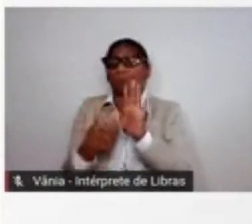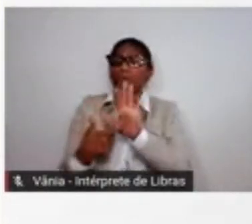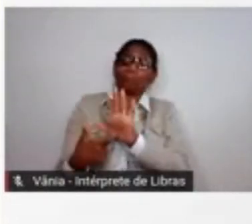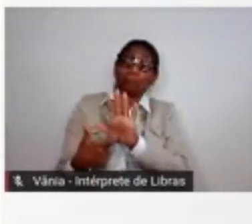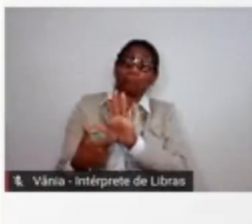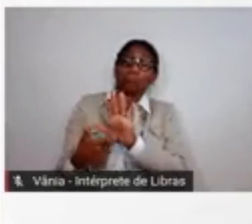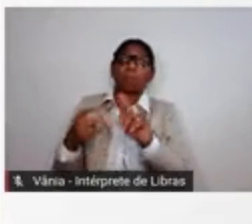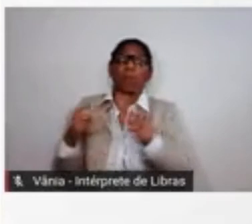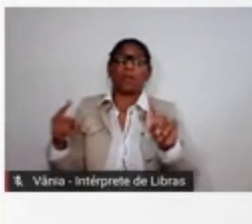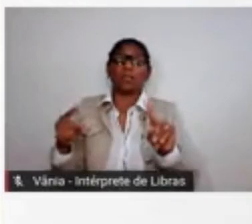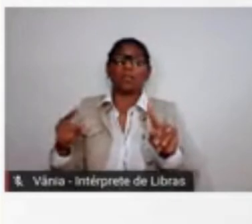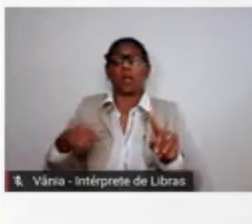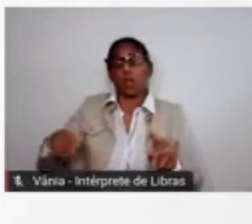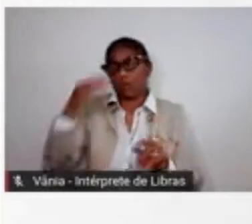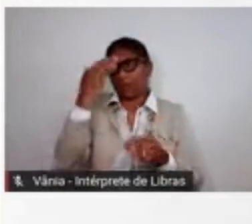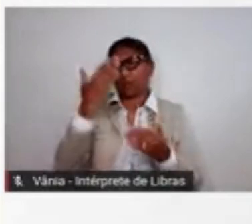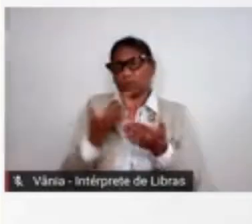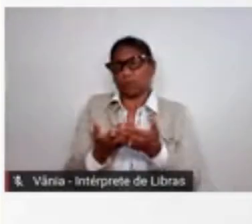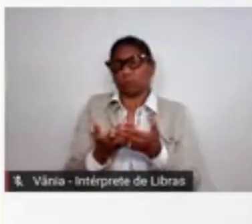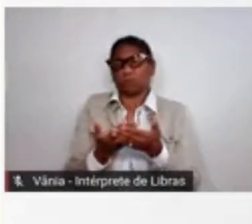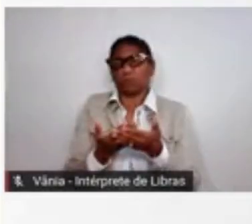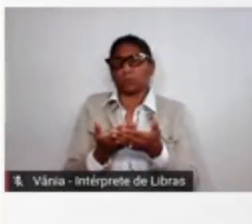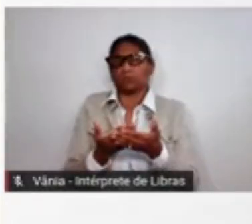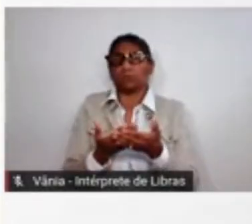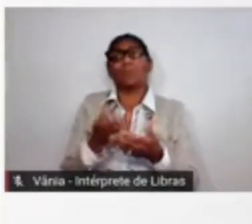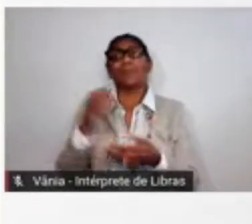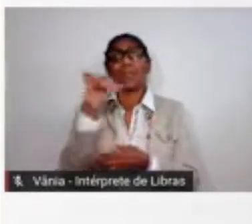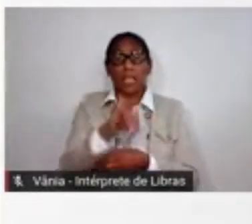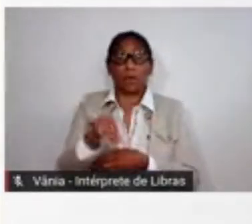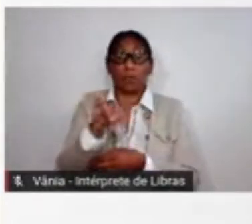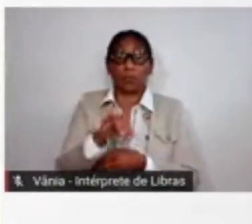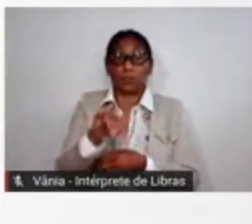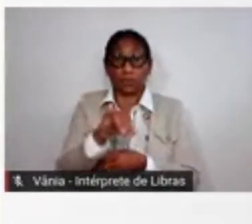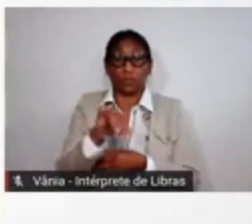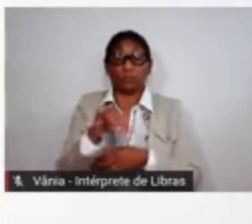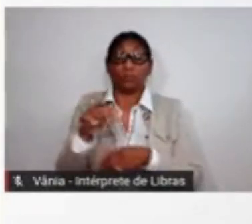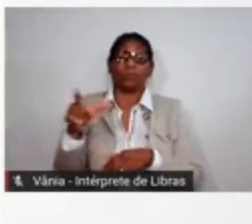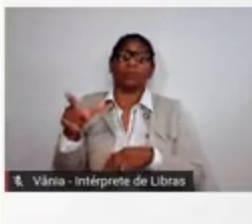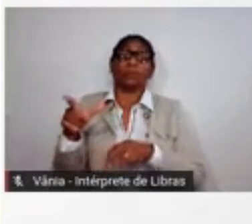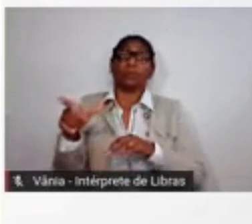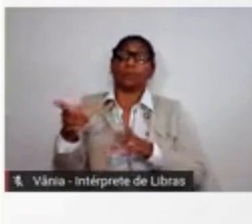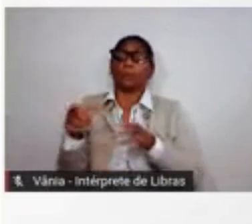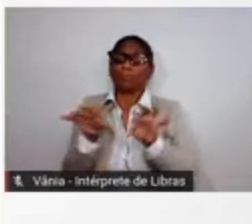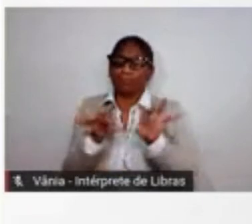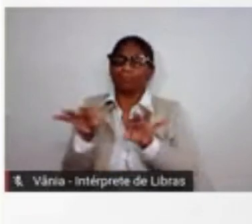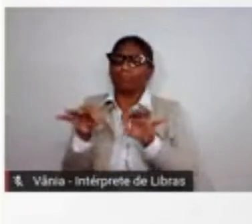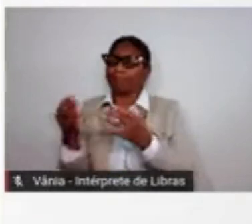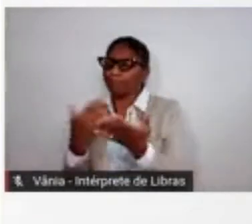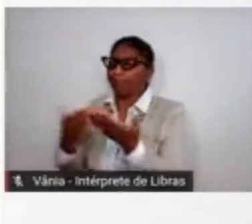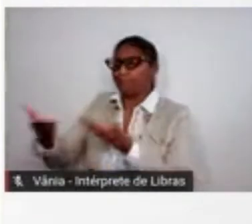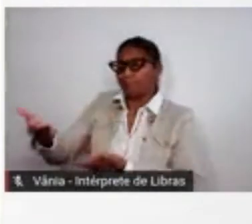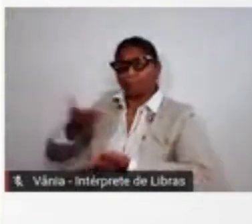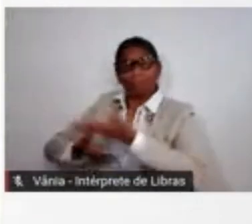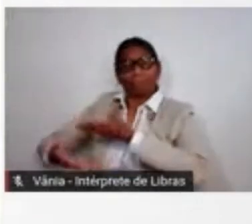mas insistimos que é fundamental termos um regime de colaboração, de cooperação, e